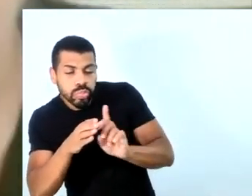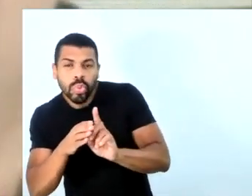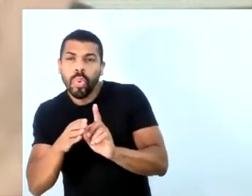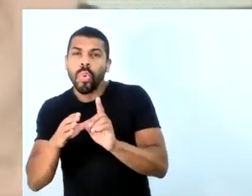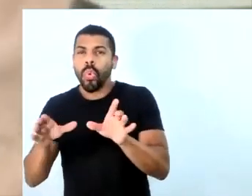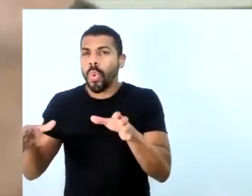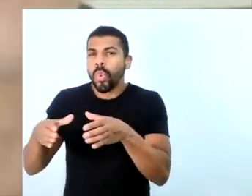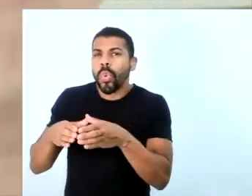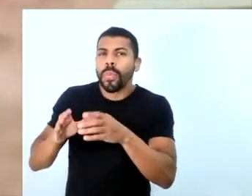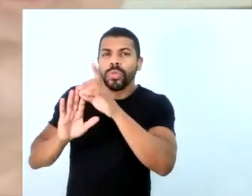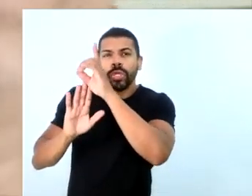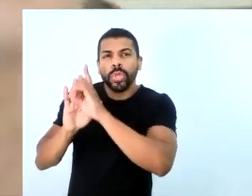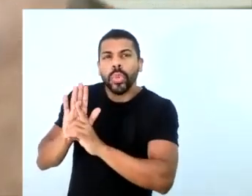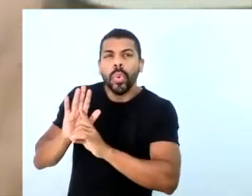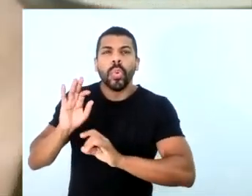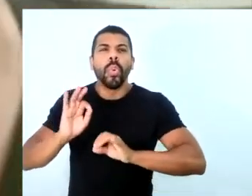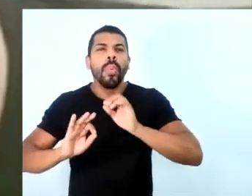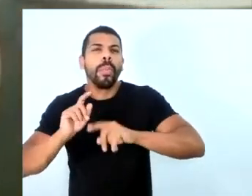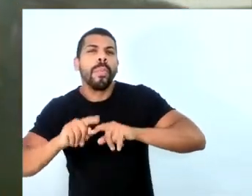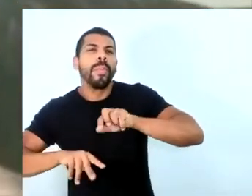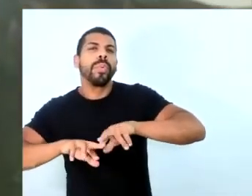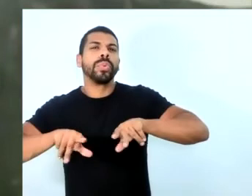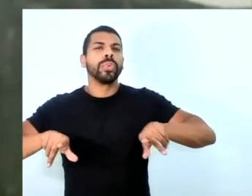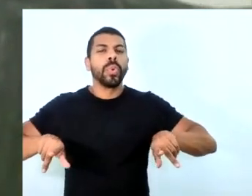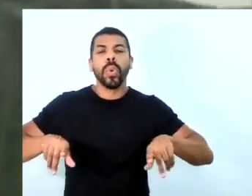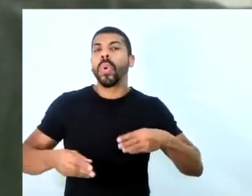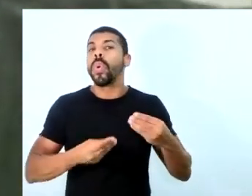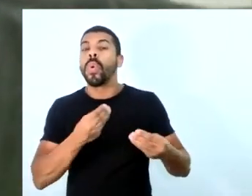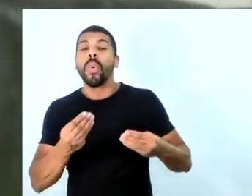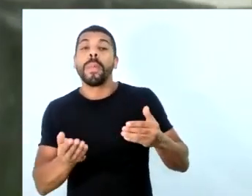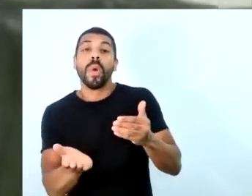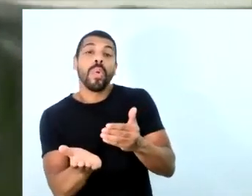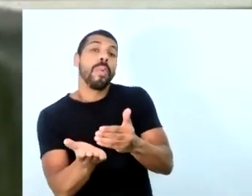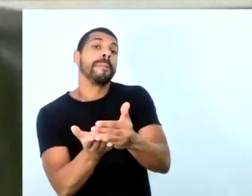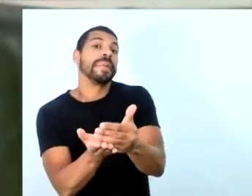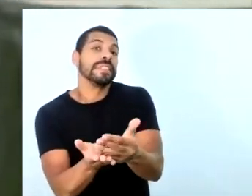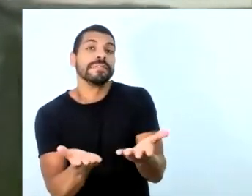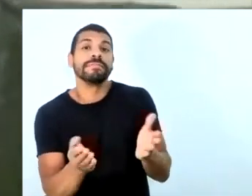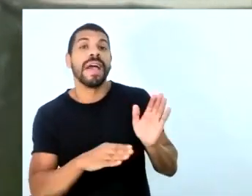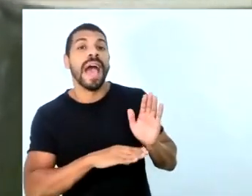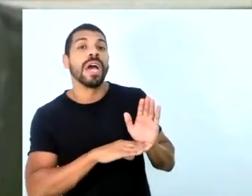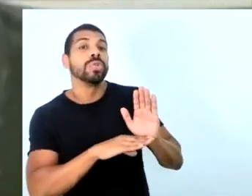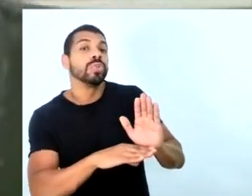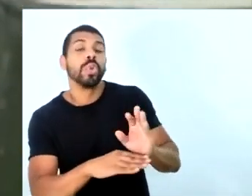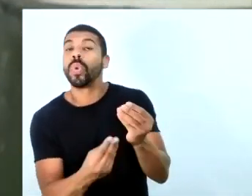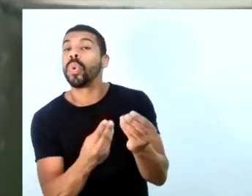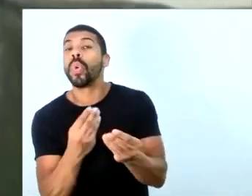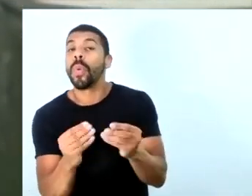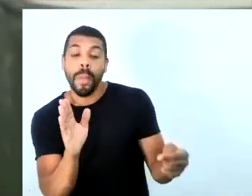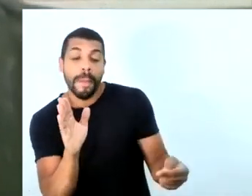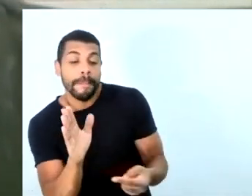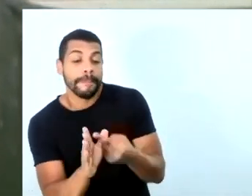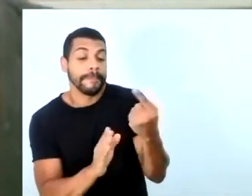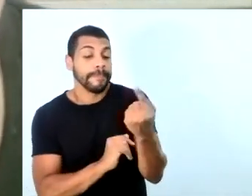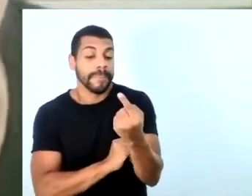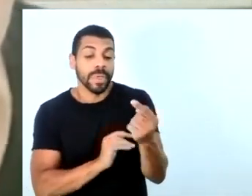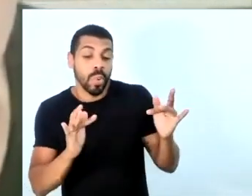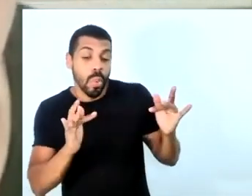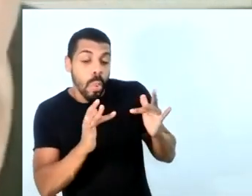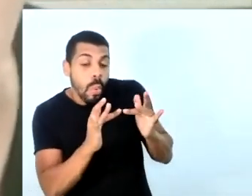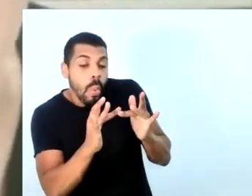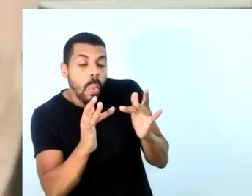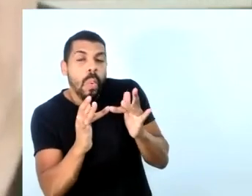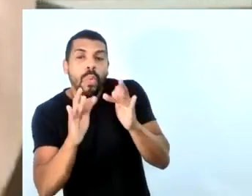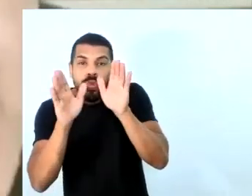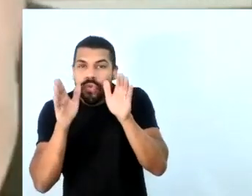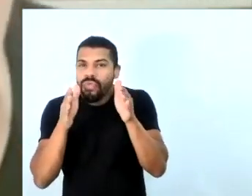grupo, com diretores, com produtores, ou procurar uma montadora, um montador para ser um assistente? Como é que se dá esse primeiro